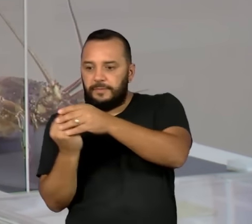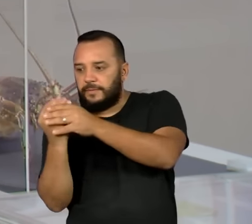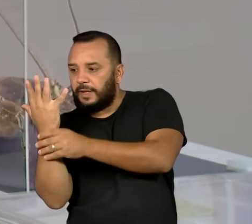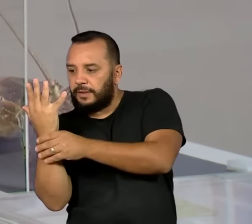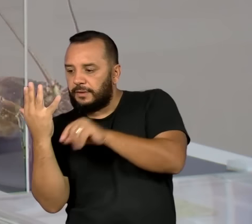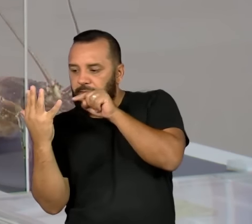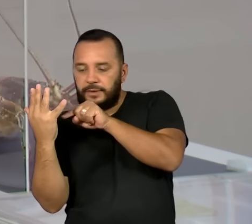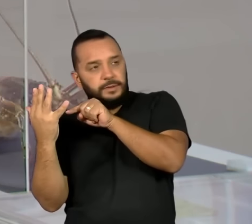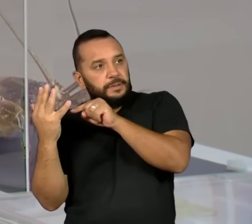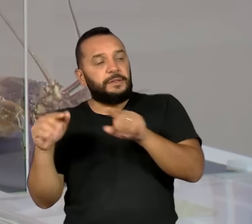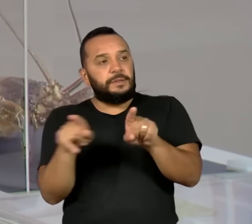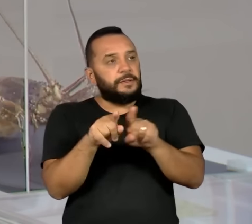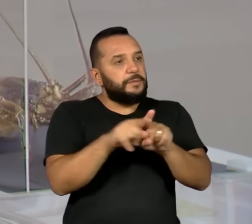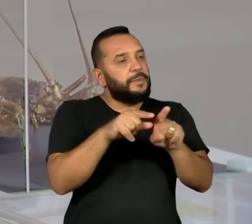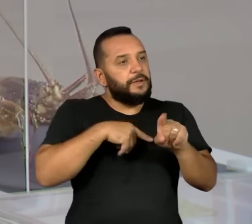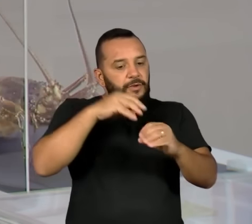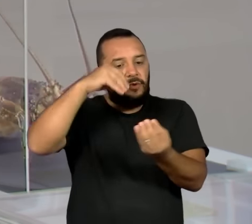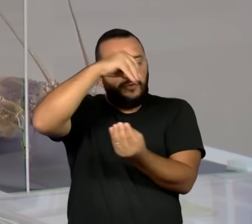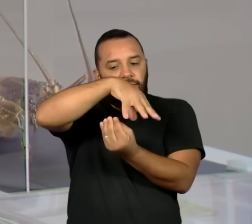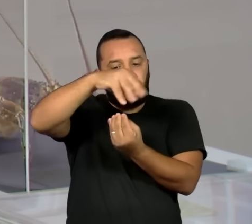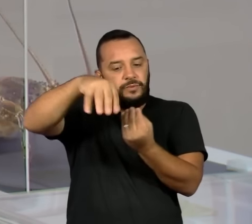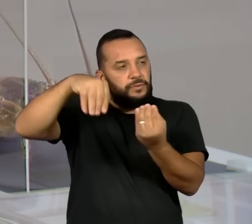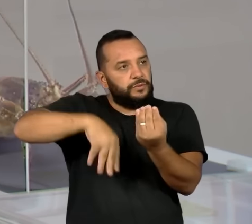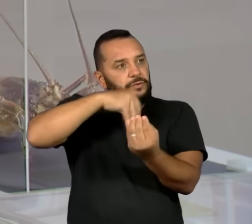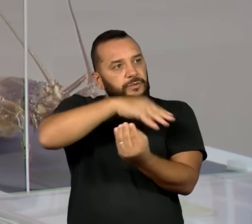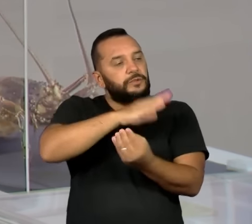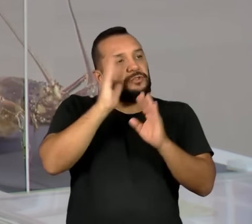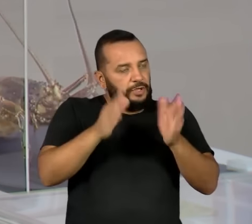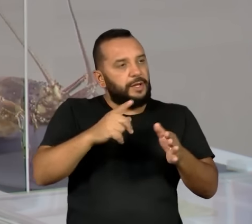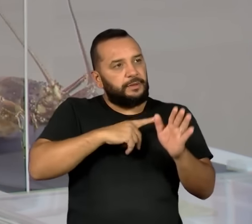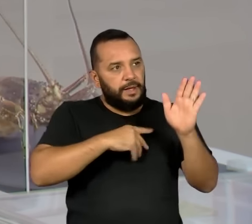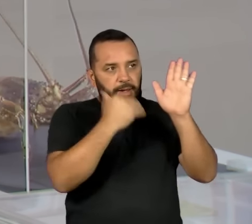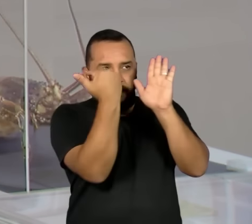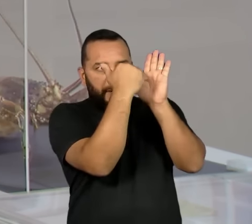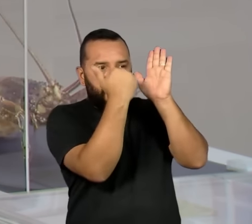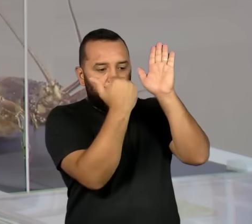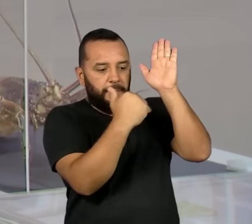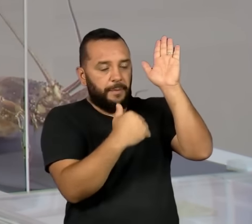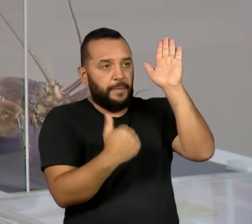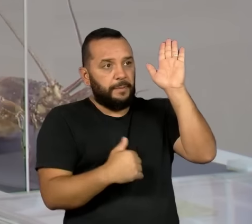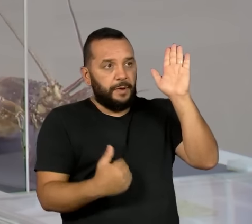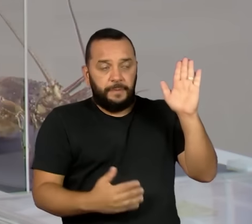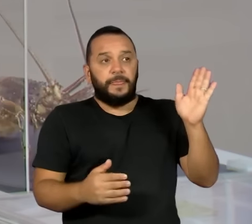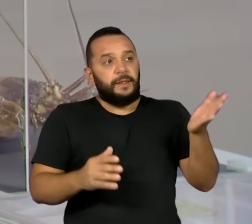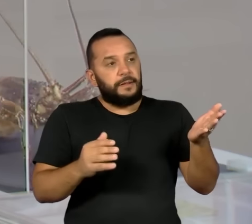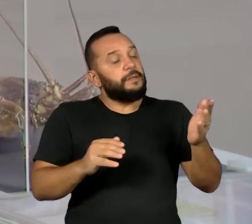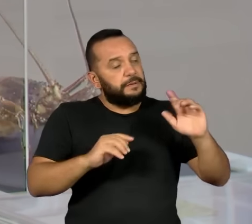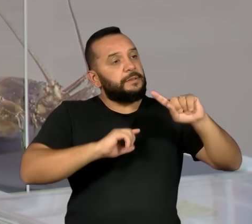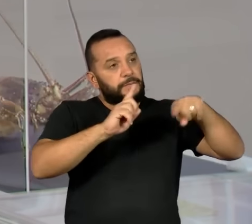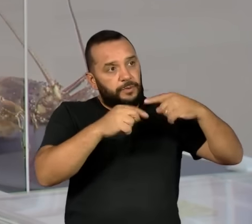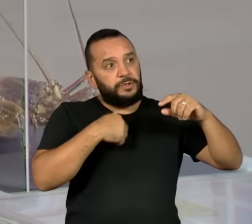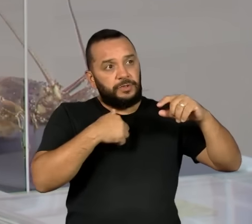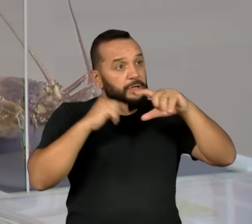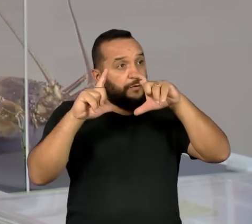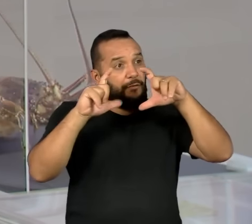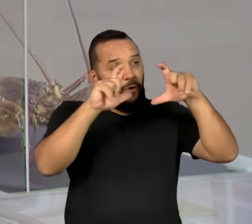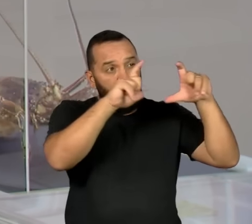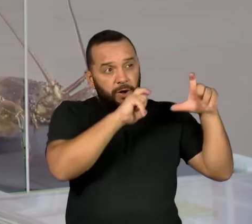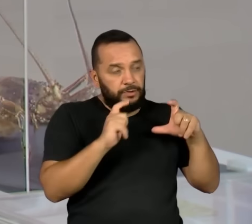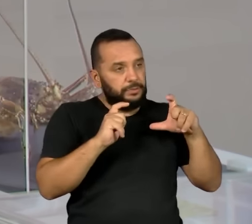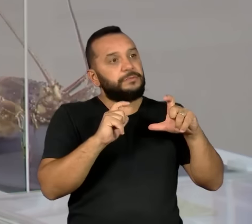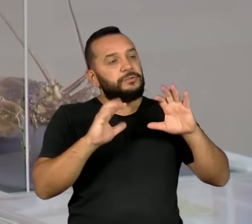possuem fotos, mas o da fauna ainda não. Então, a partir dessa reestruturação, a gente vai conseguir incluir fotos desses animais, para que toda a